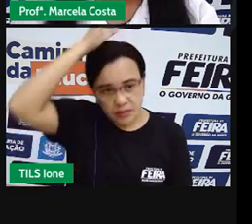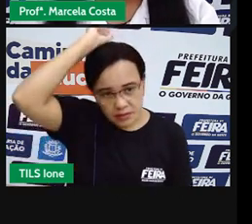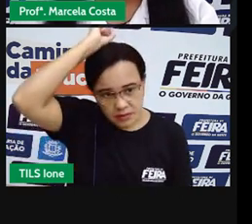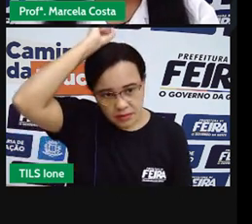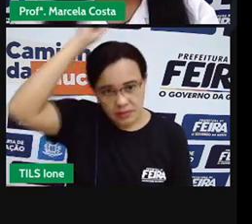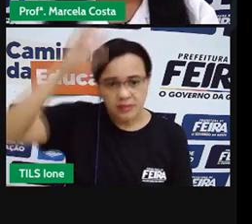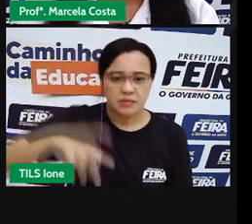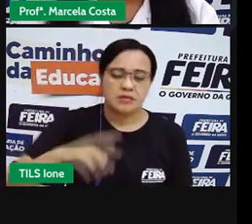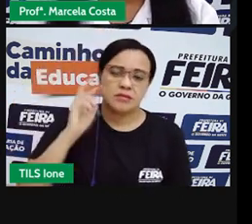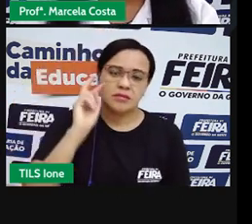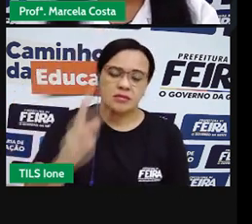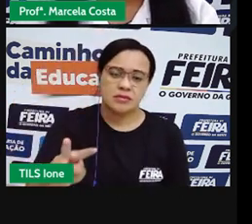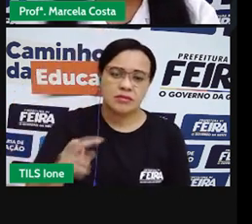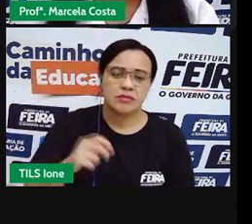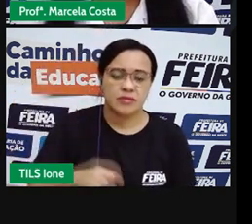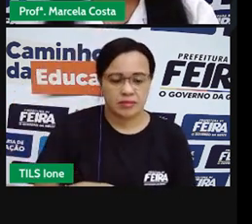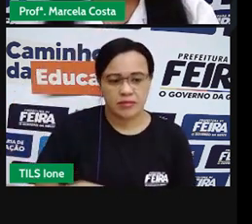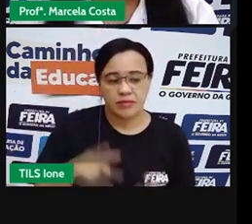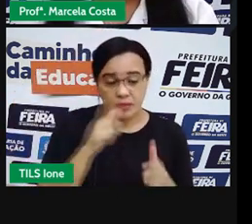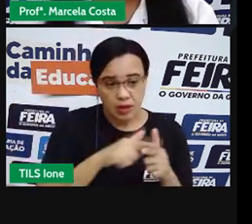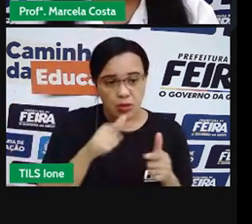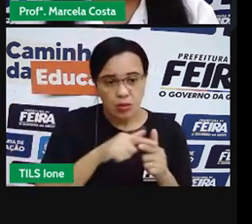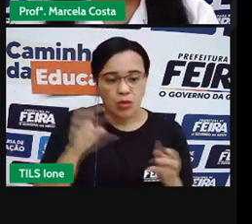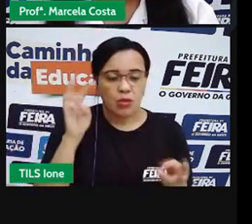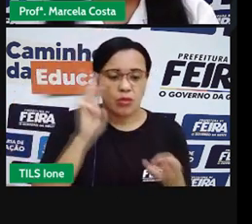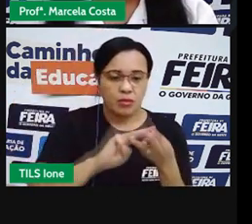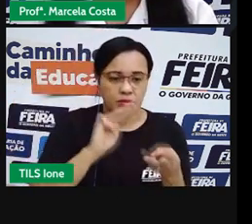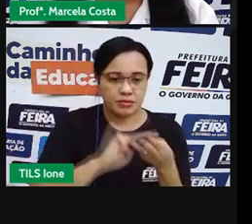essa outra aqui, esse outro problema.